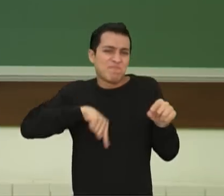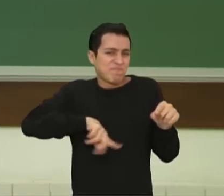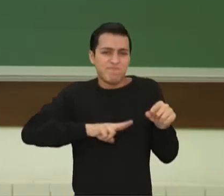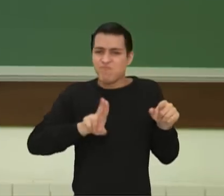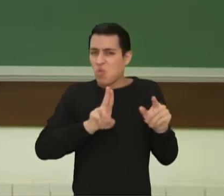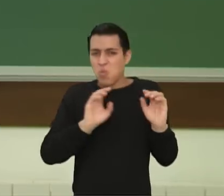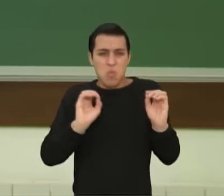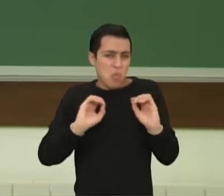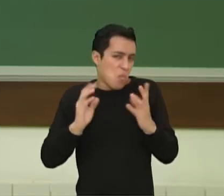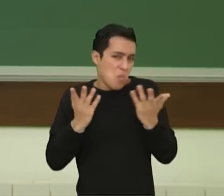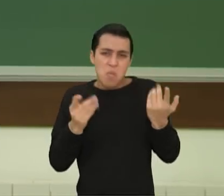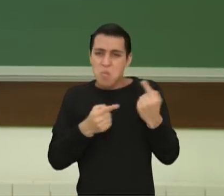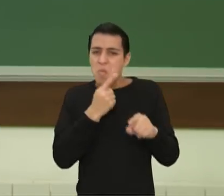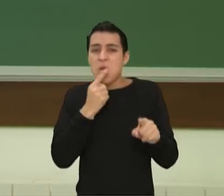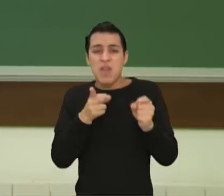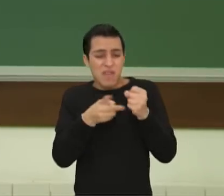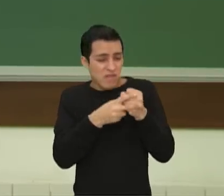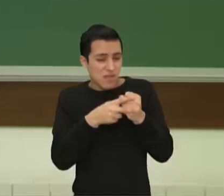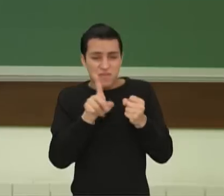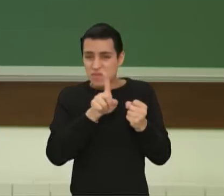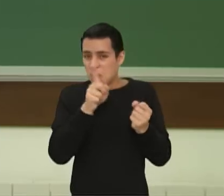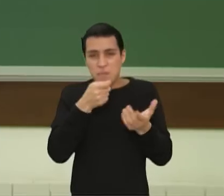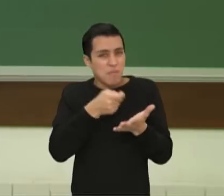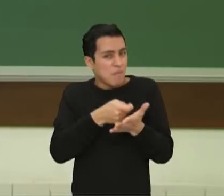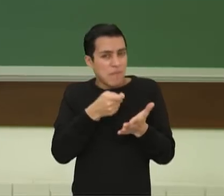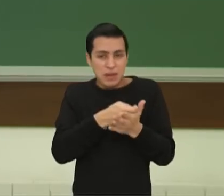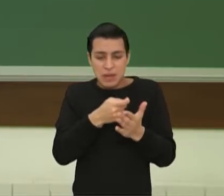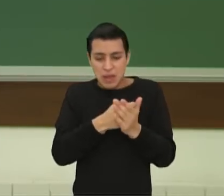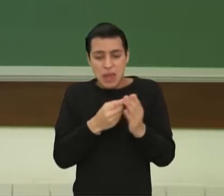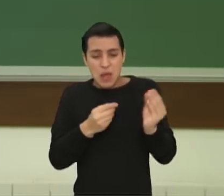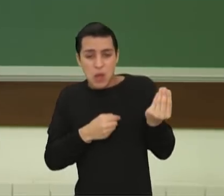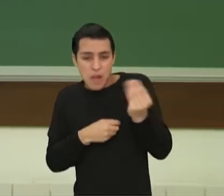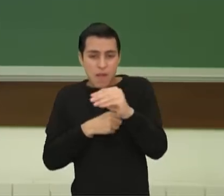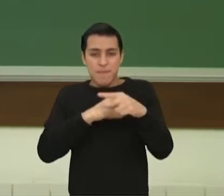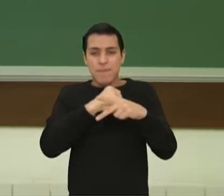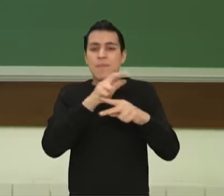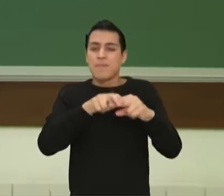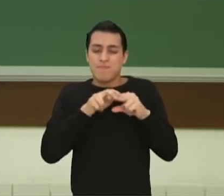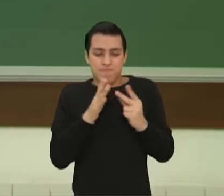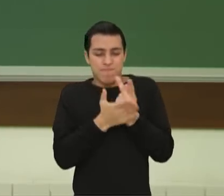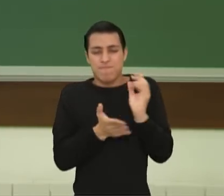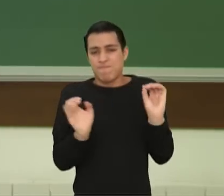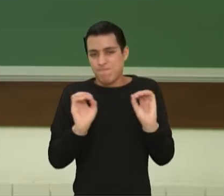utilizamos, inclusive. O verbo ele não exige essa preposição, por isso não ocorreu.